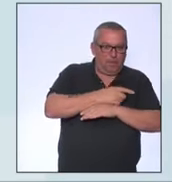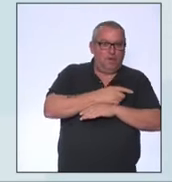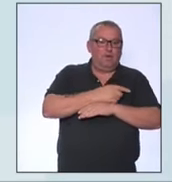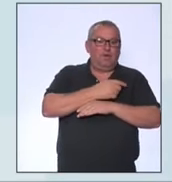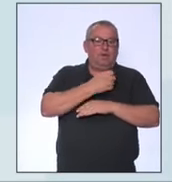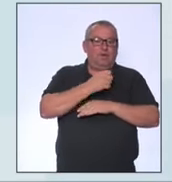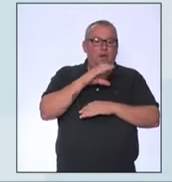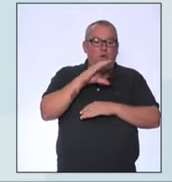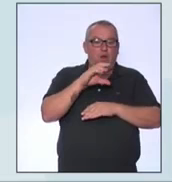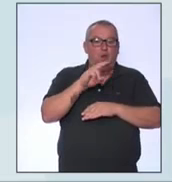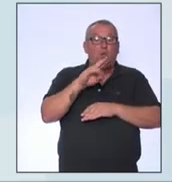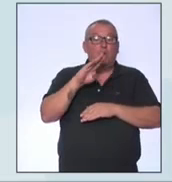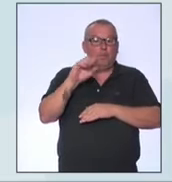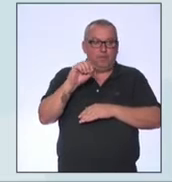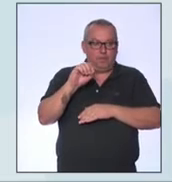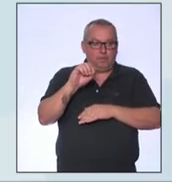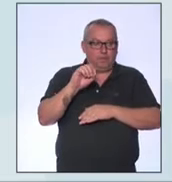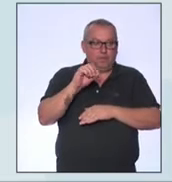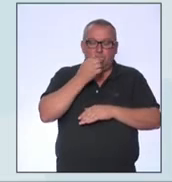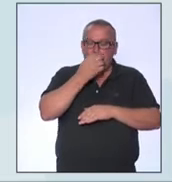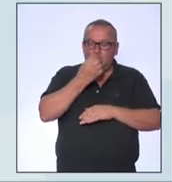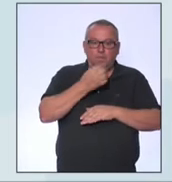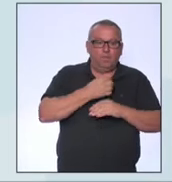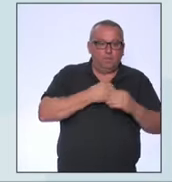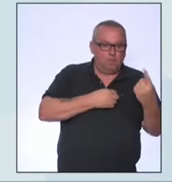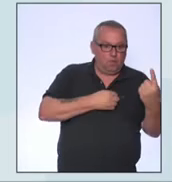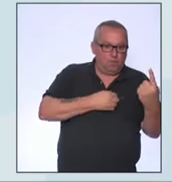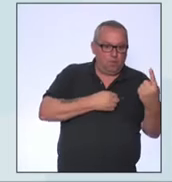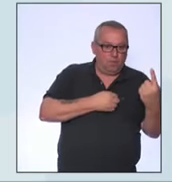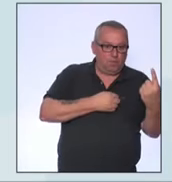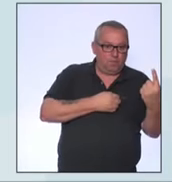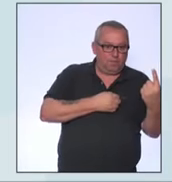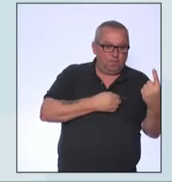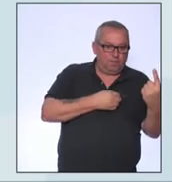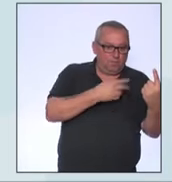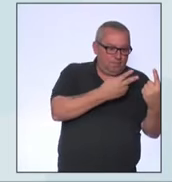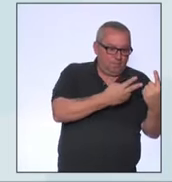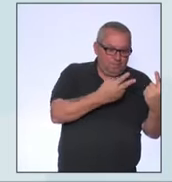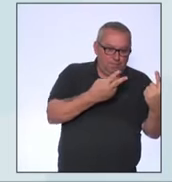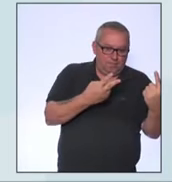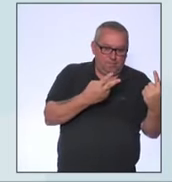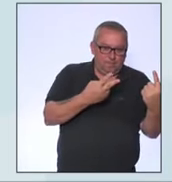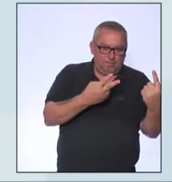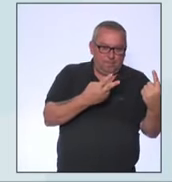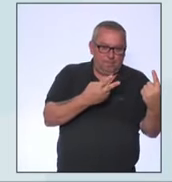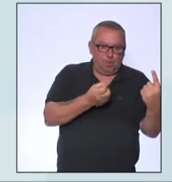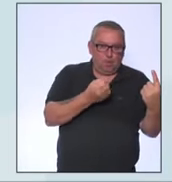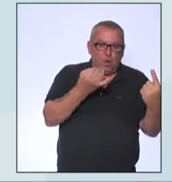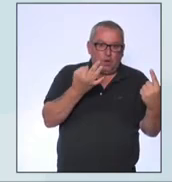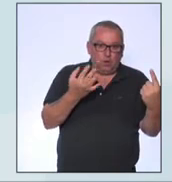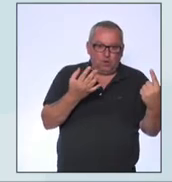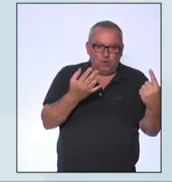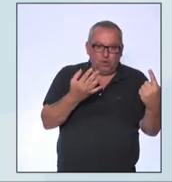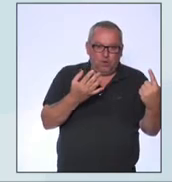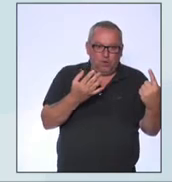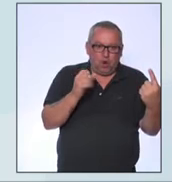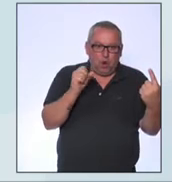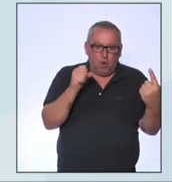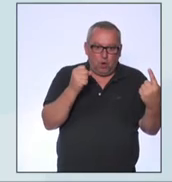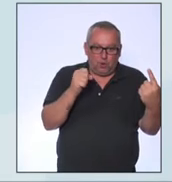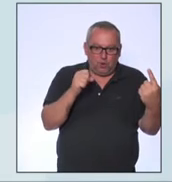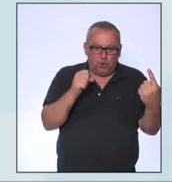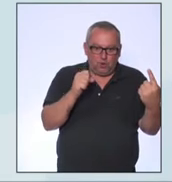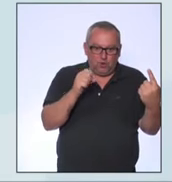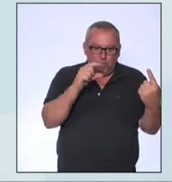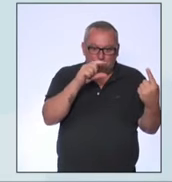estou falando de cubinho, certo? Ó, a figura 1 tem um cubinho. A figura 2, nós temos oito cubinhos,